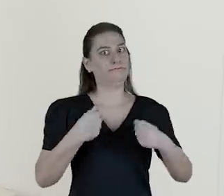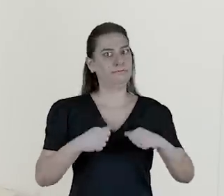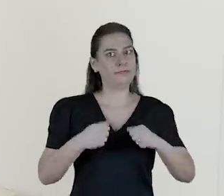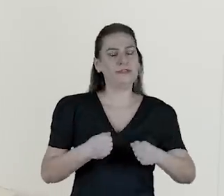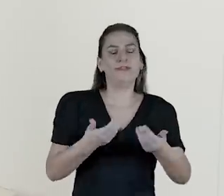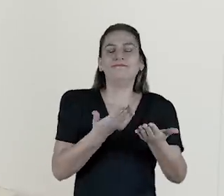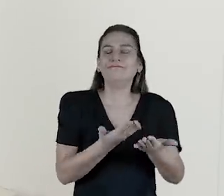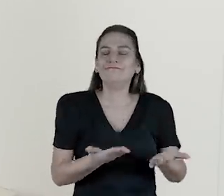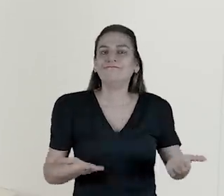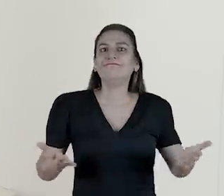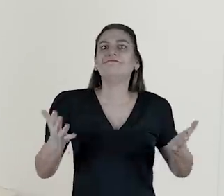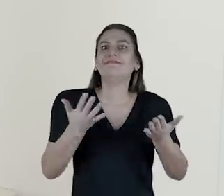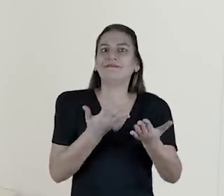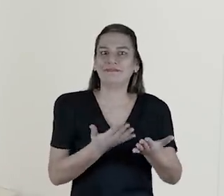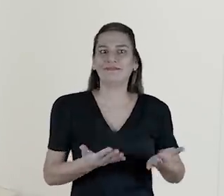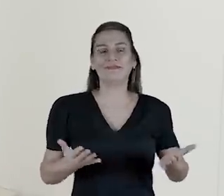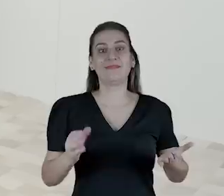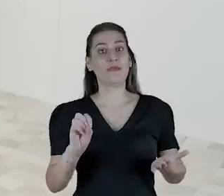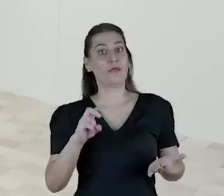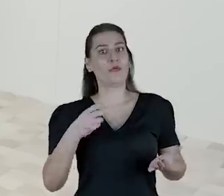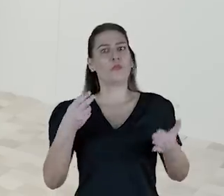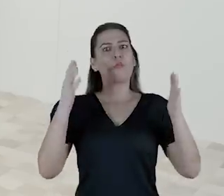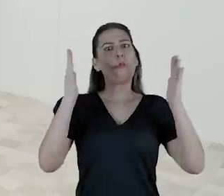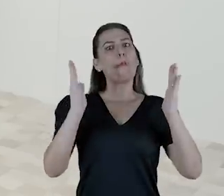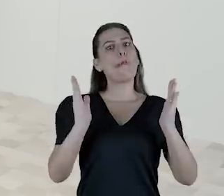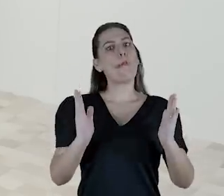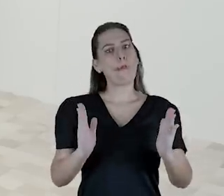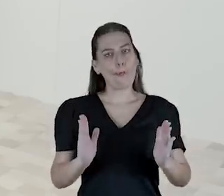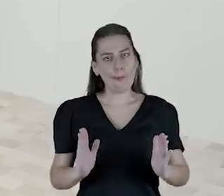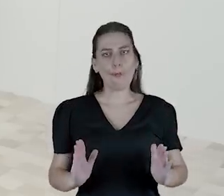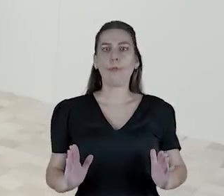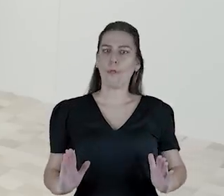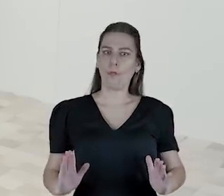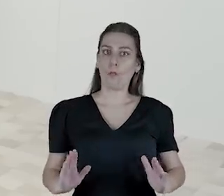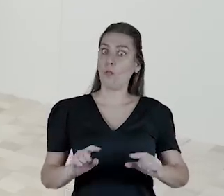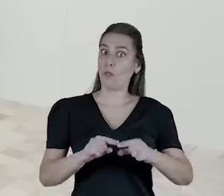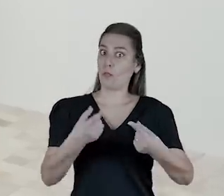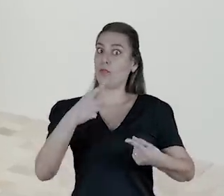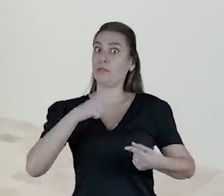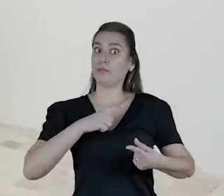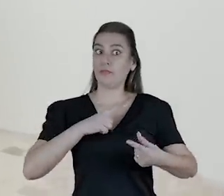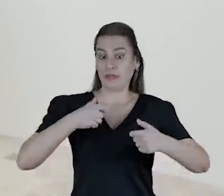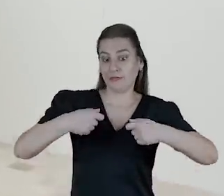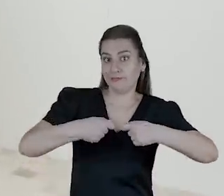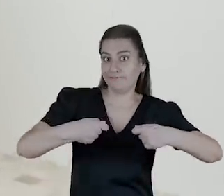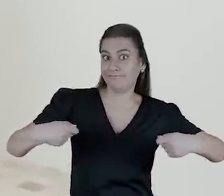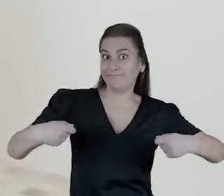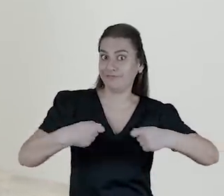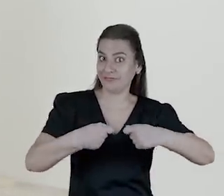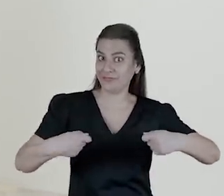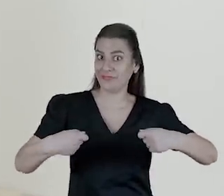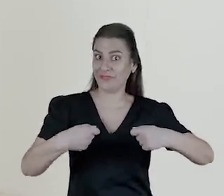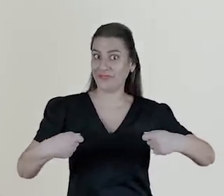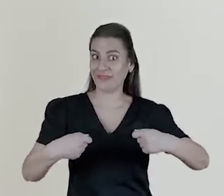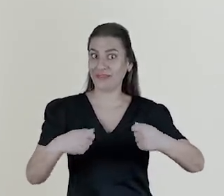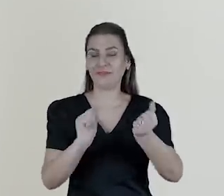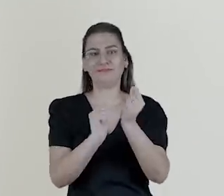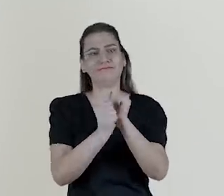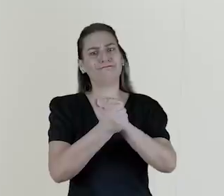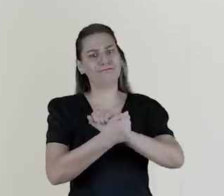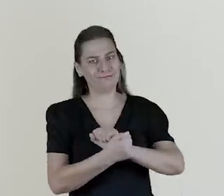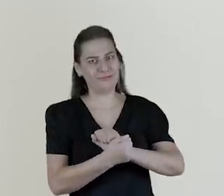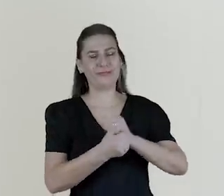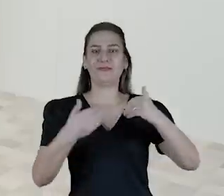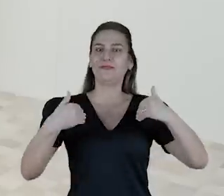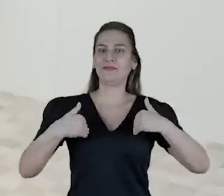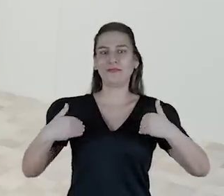ser leve e evasê como esse, ou todo justinho como esse, porém em um tecido com bastante lycra que